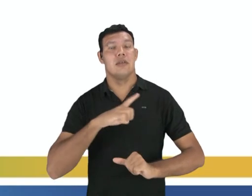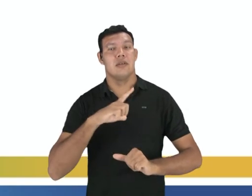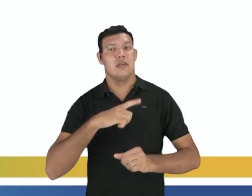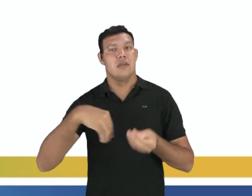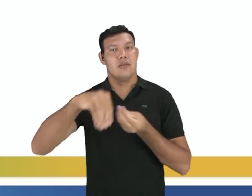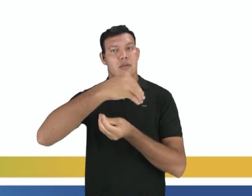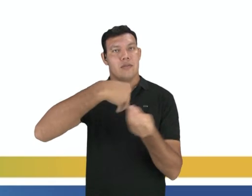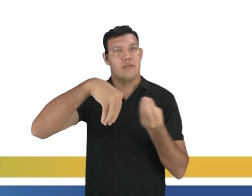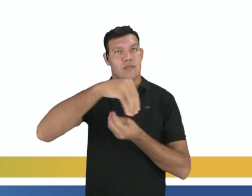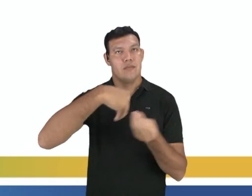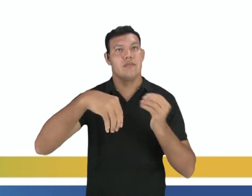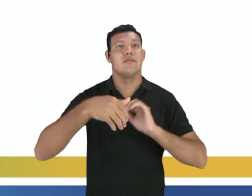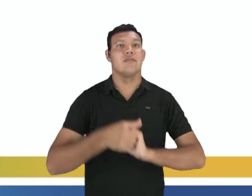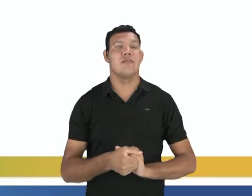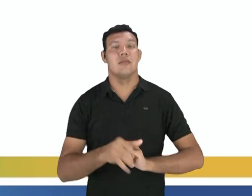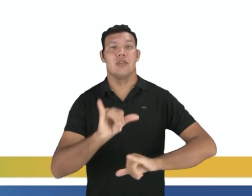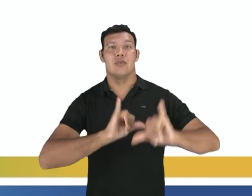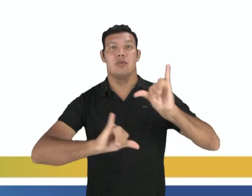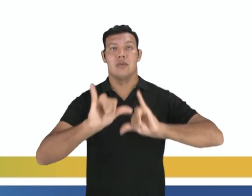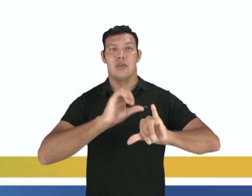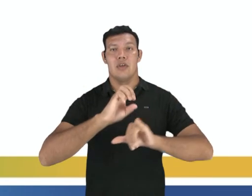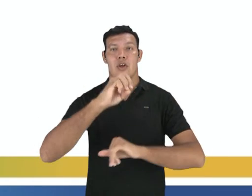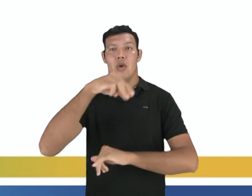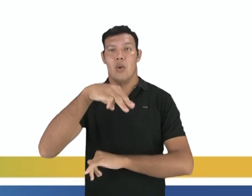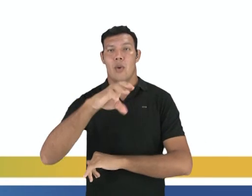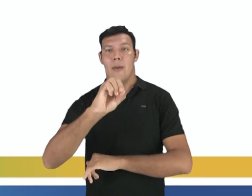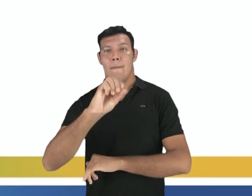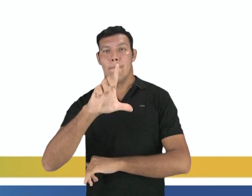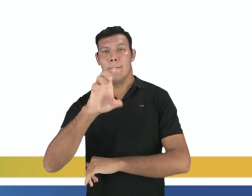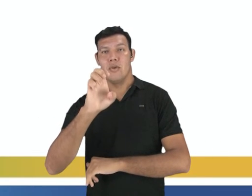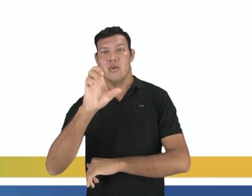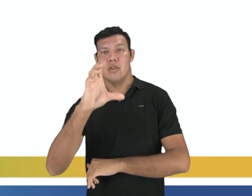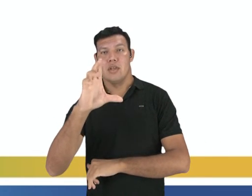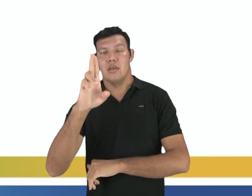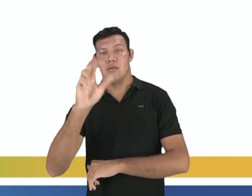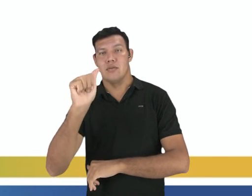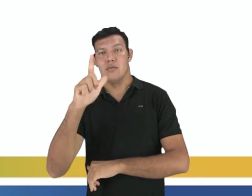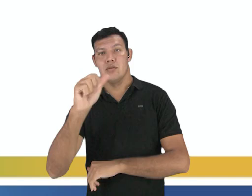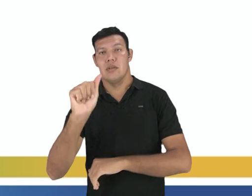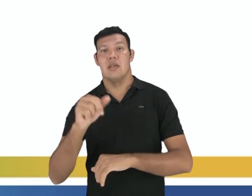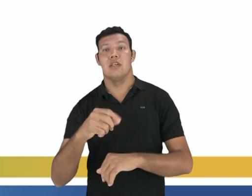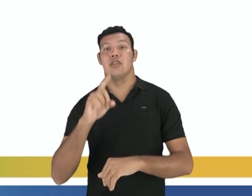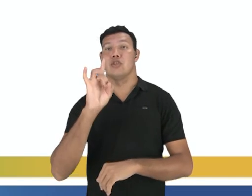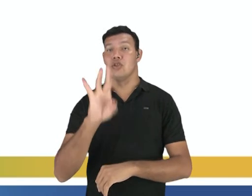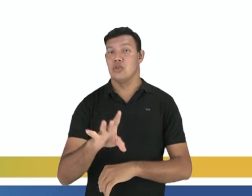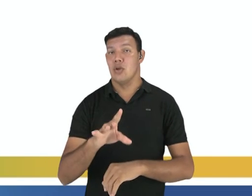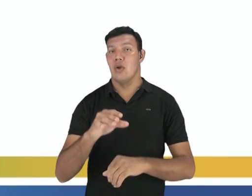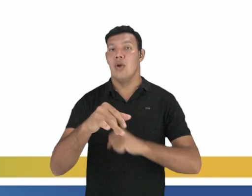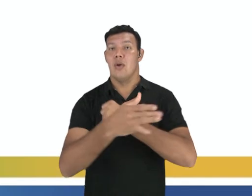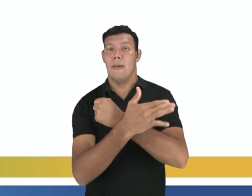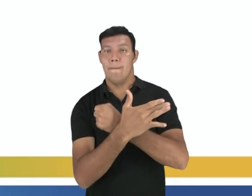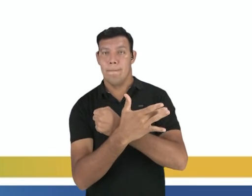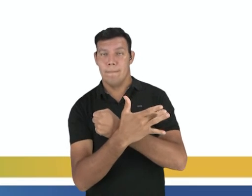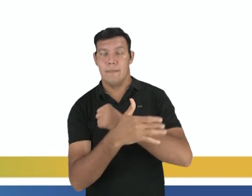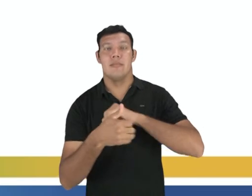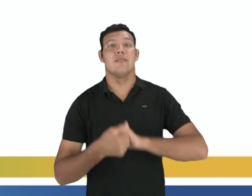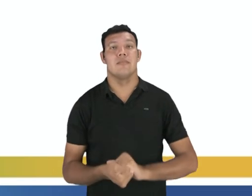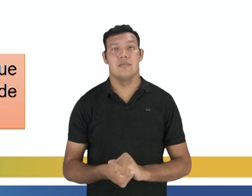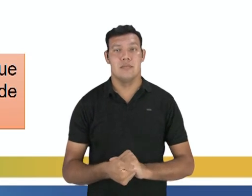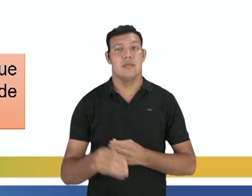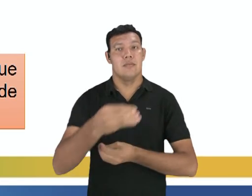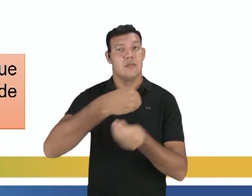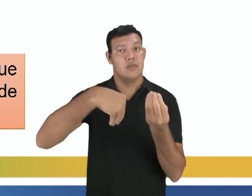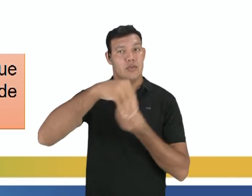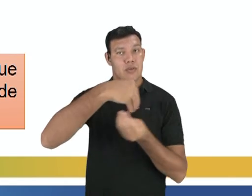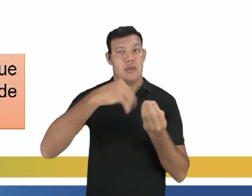compostos moleculares apenas ácidos e que resulta na formação de íons, ok? Quando interage